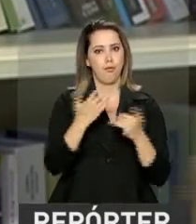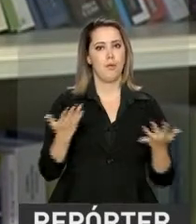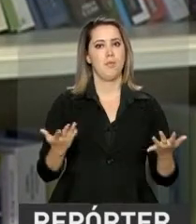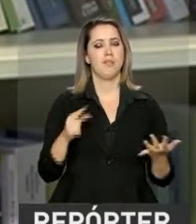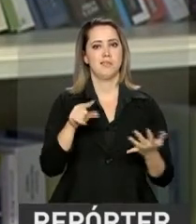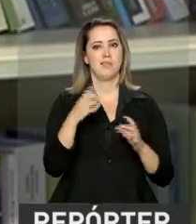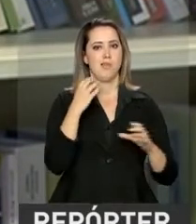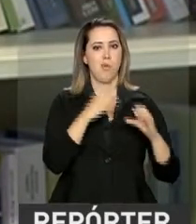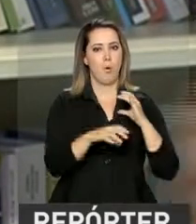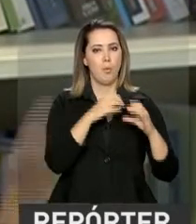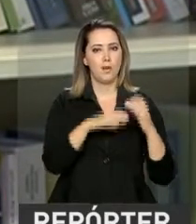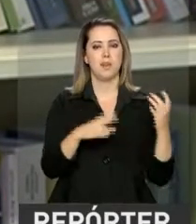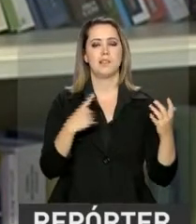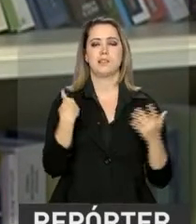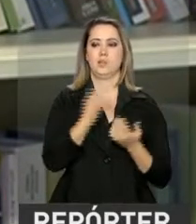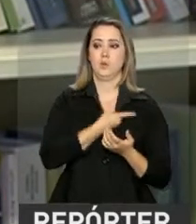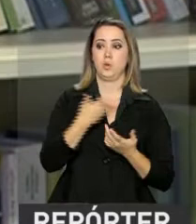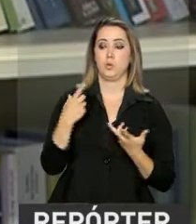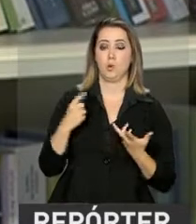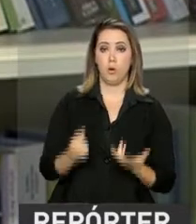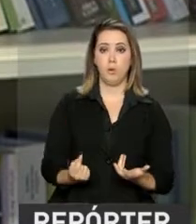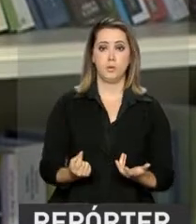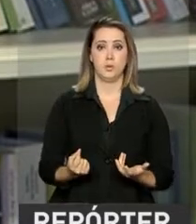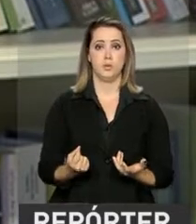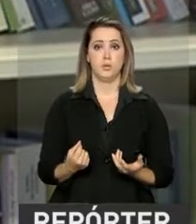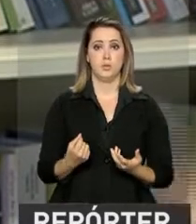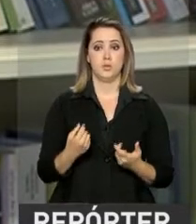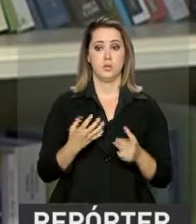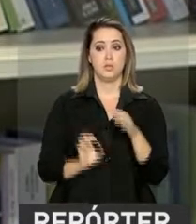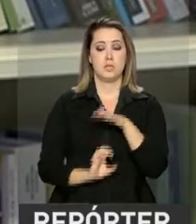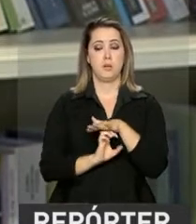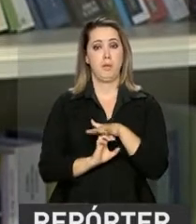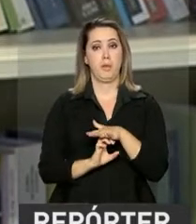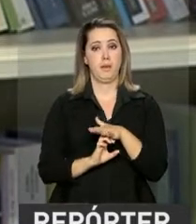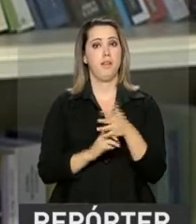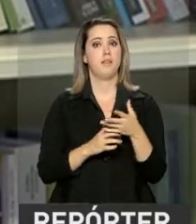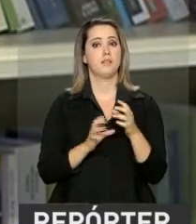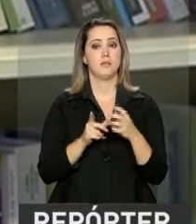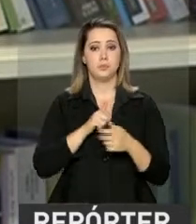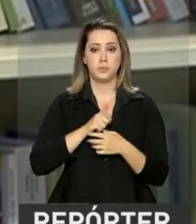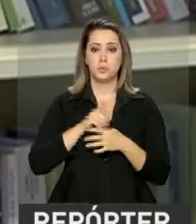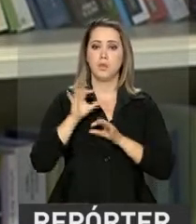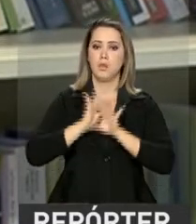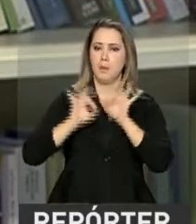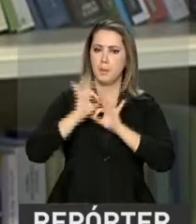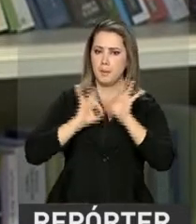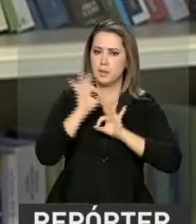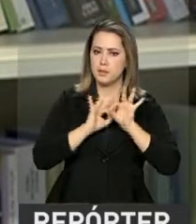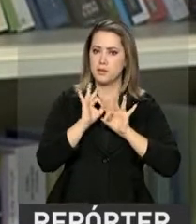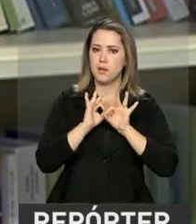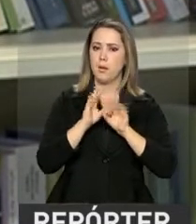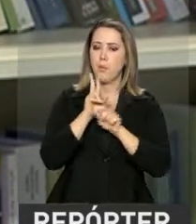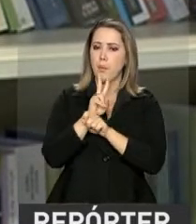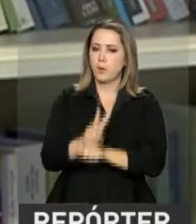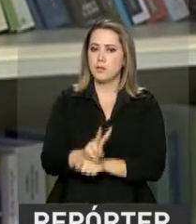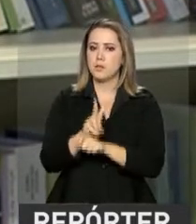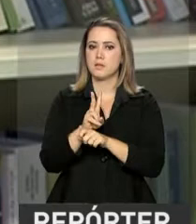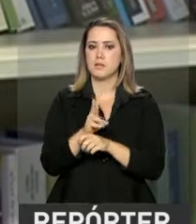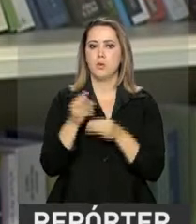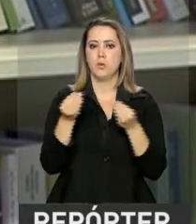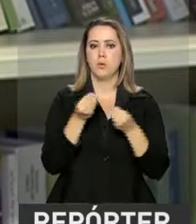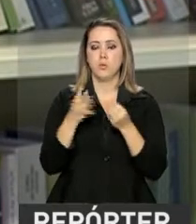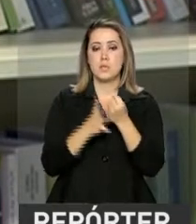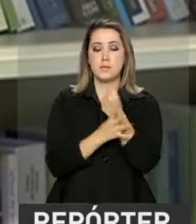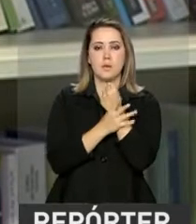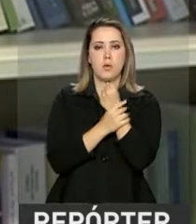telecomunicações então os nossos empresas obeso eles estão preparados eles têm medidas de